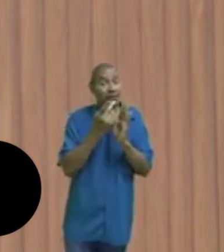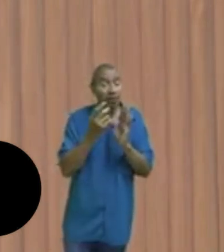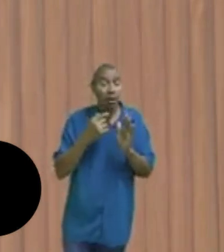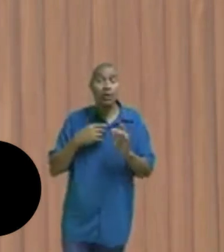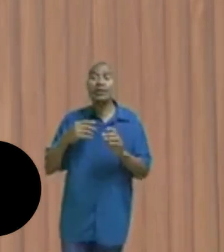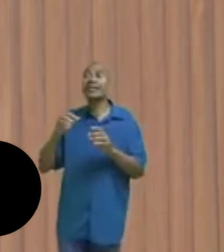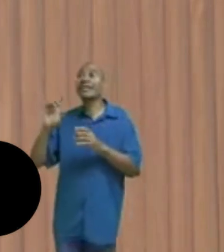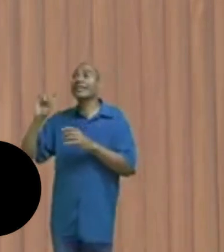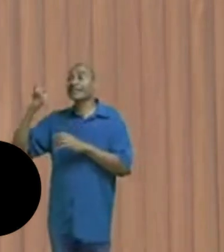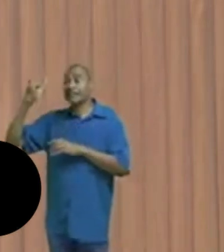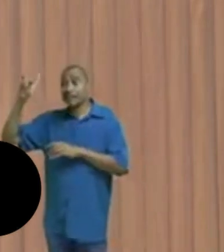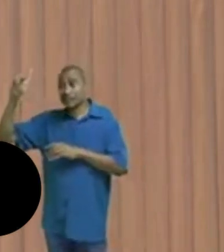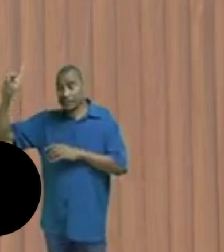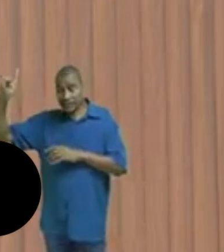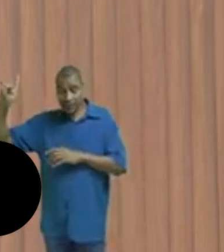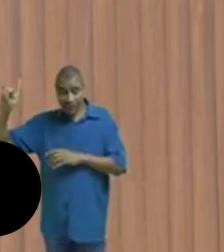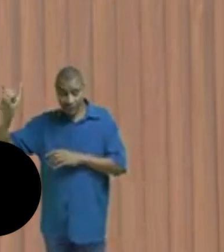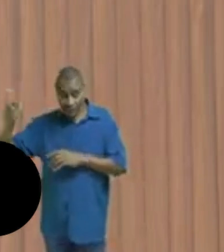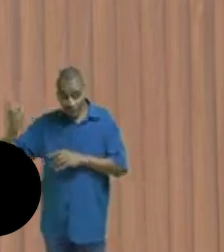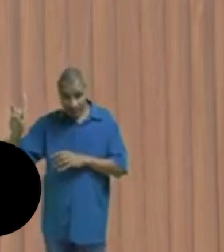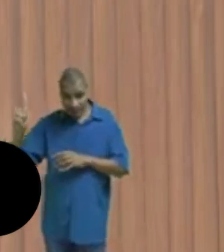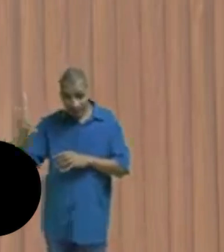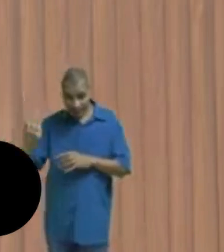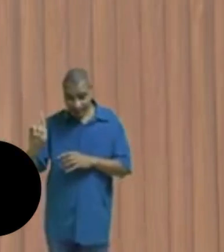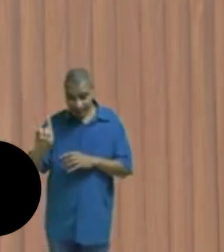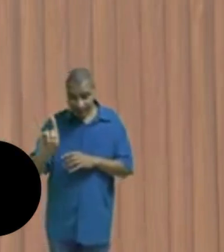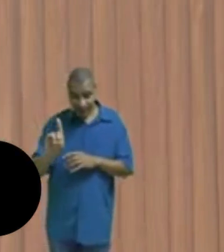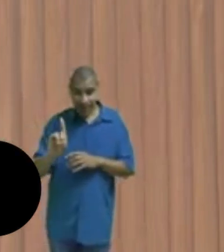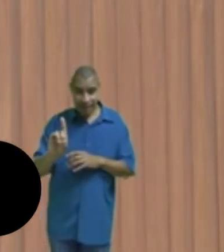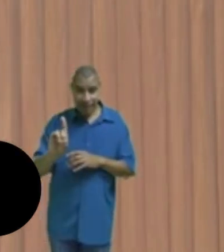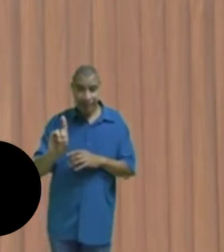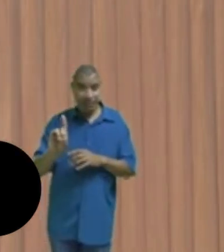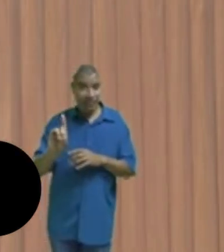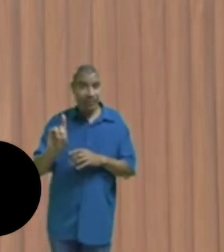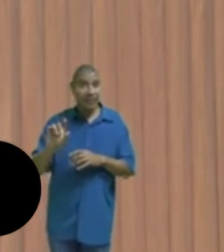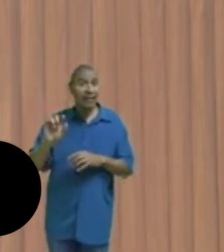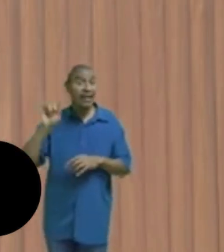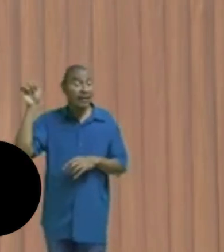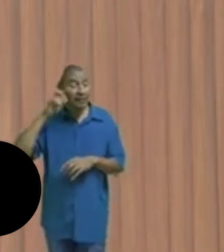encontro do homem. E Jesus diz,